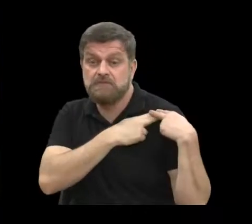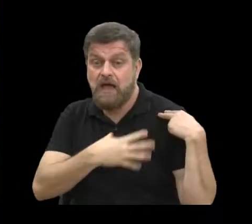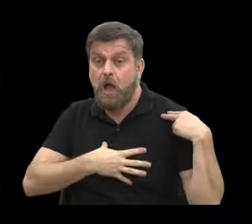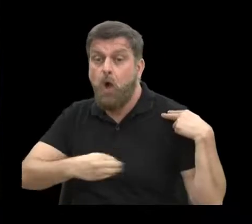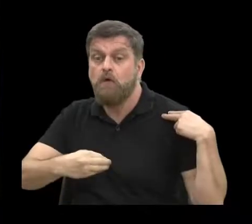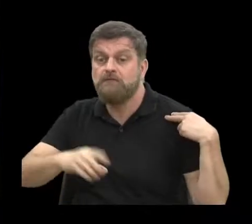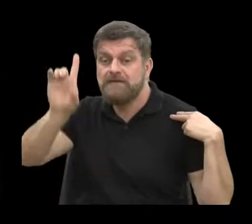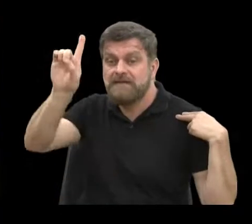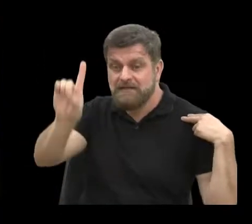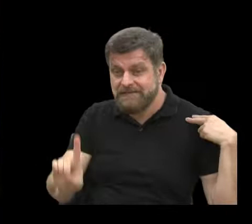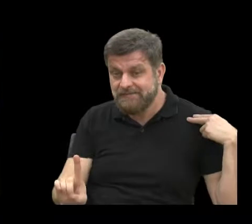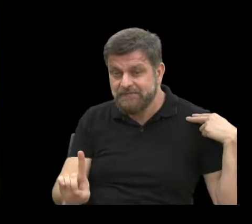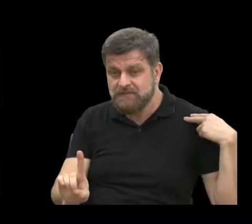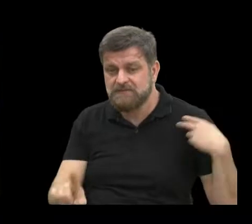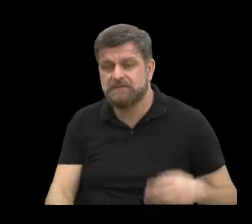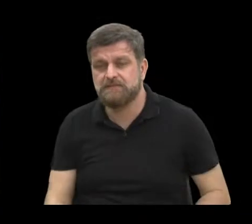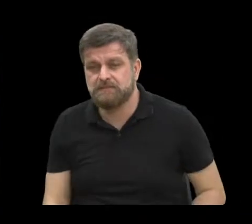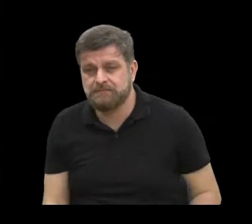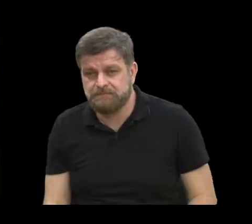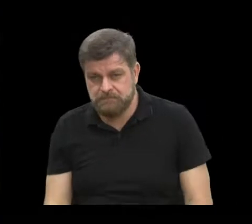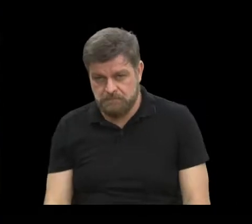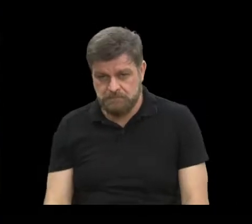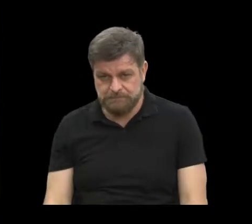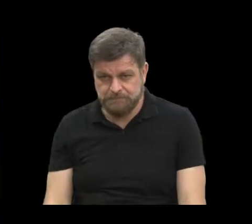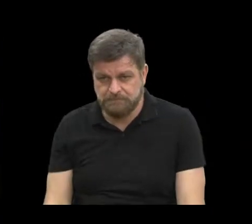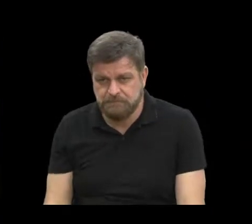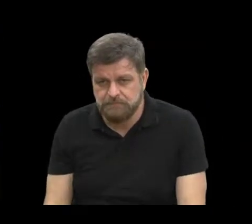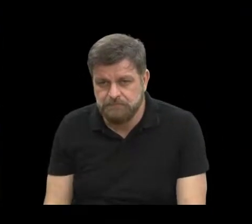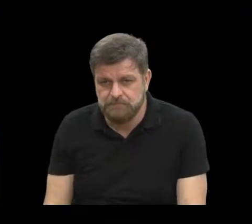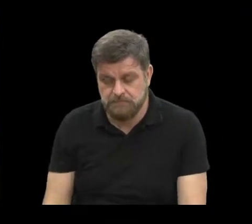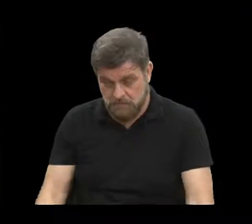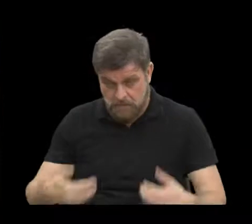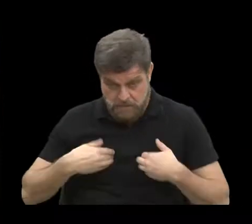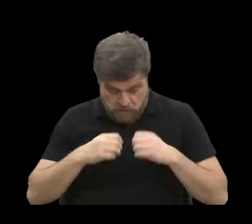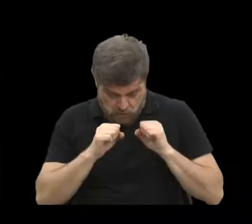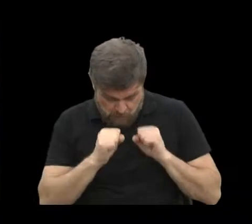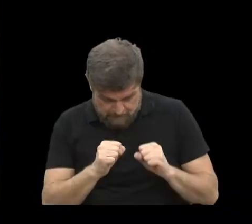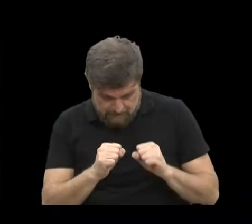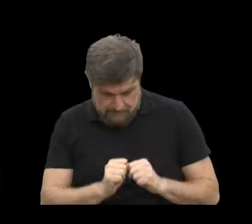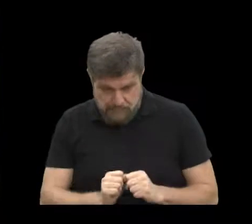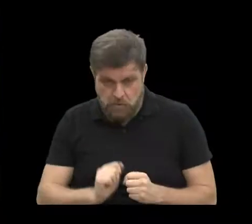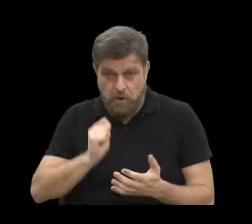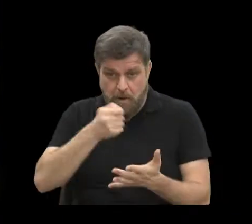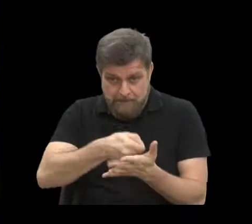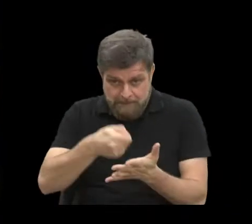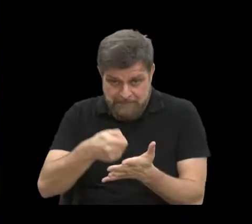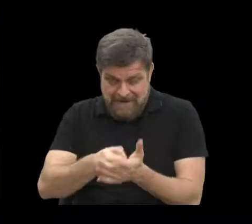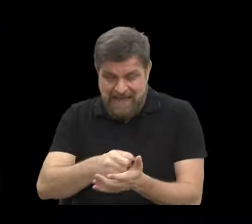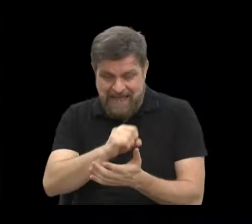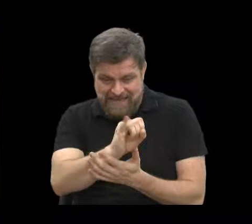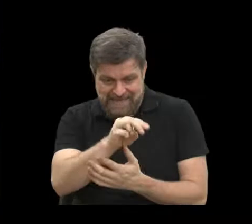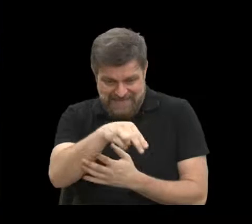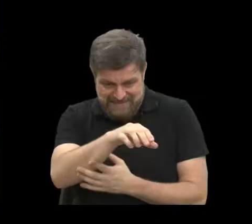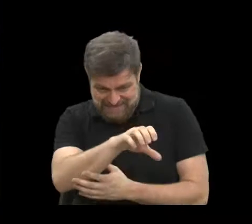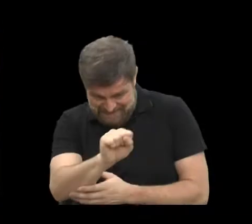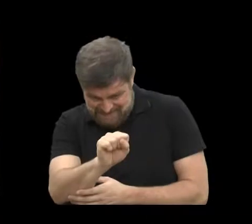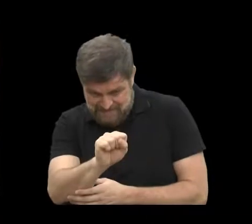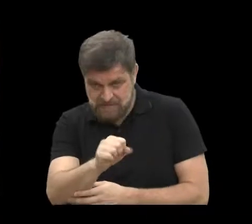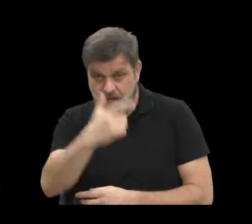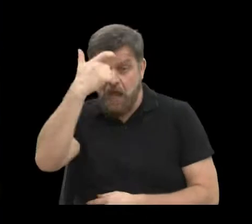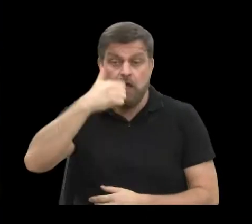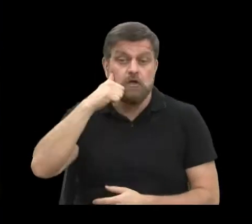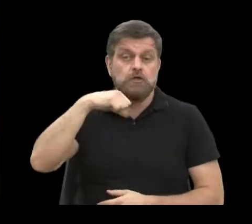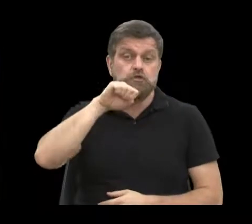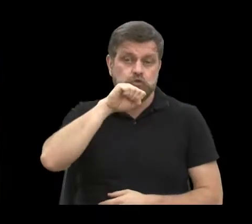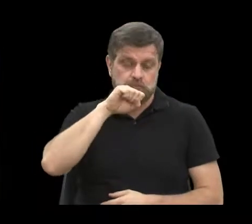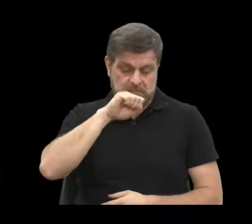meu filho é uma pessoa com deficiência, e eu posso contribuir para o INSS, né? Enquanto mãe da